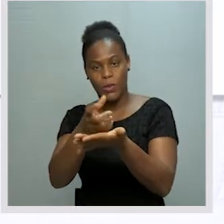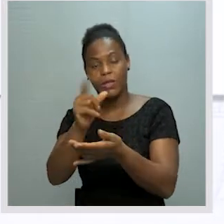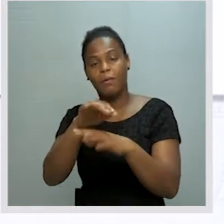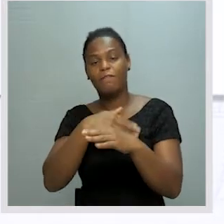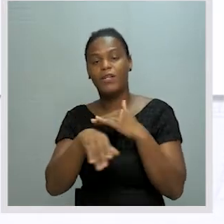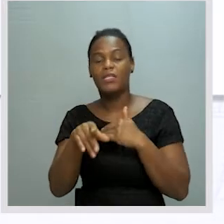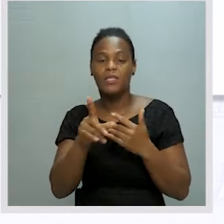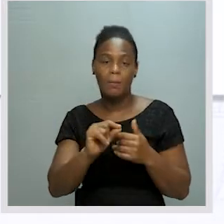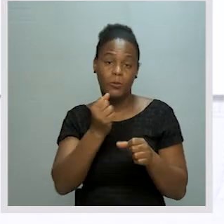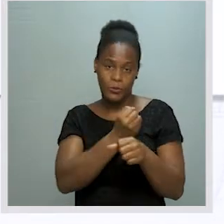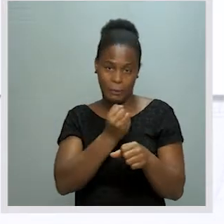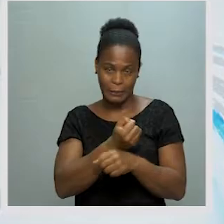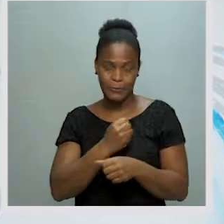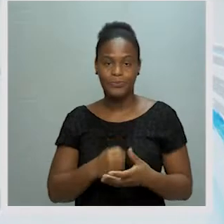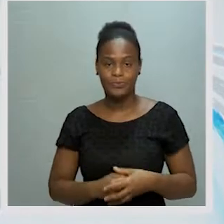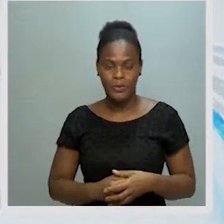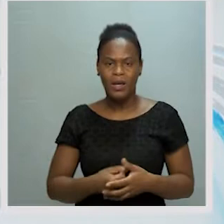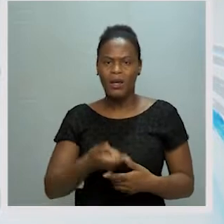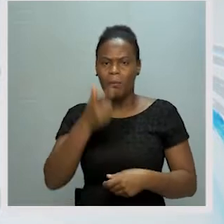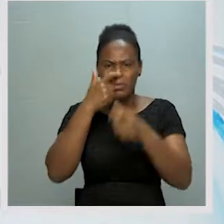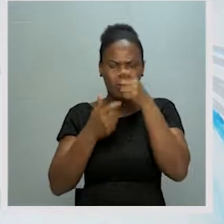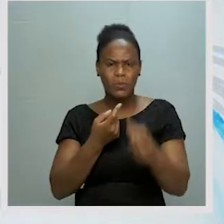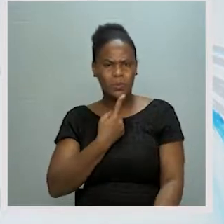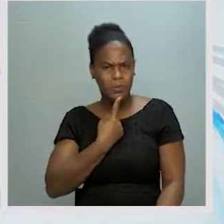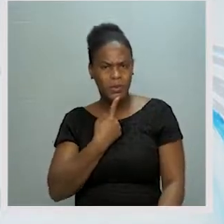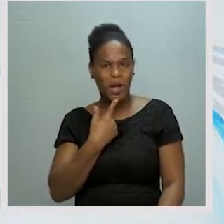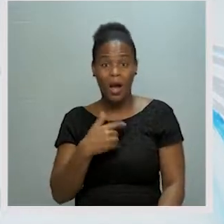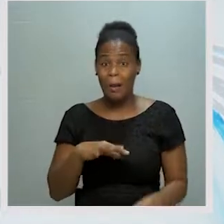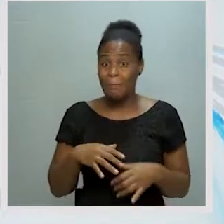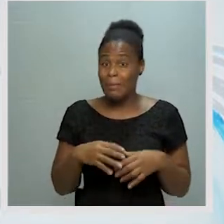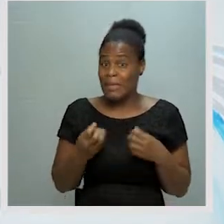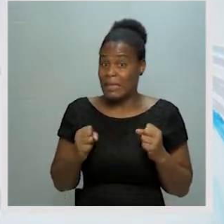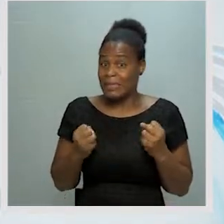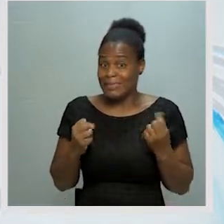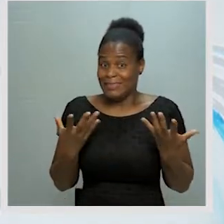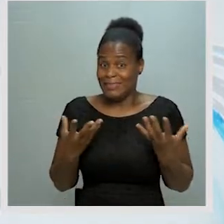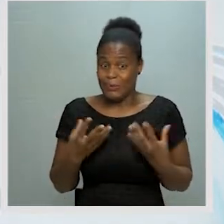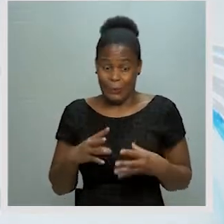para a realização dos trabalhos. Há muita gente que tem medo de biblioteca.